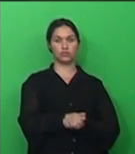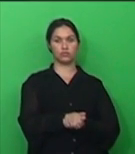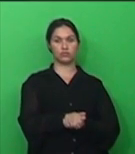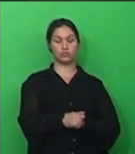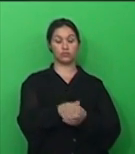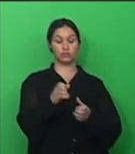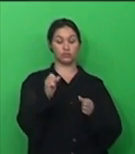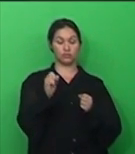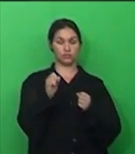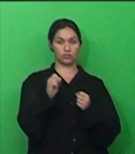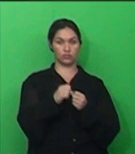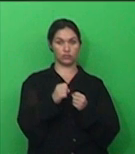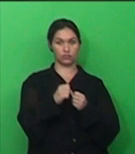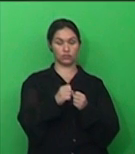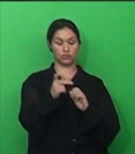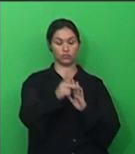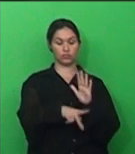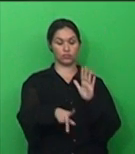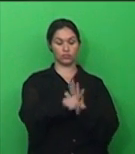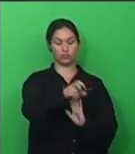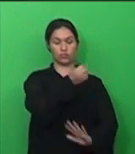oposto ao PL